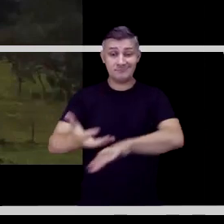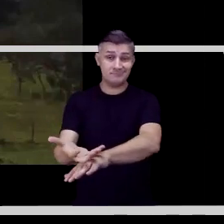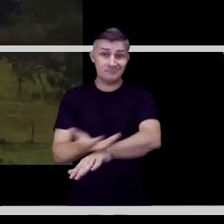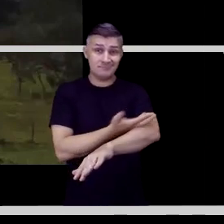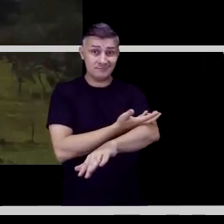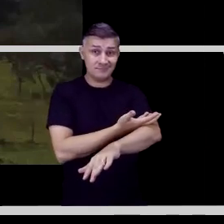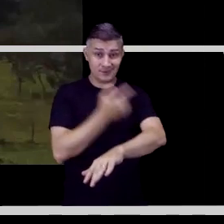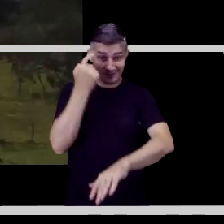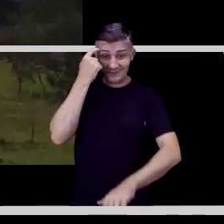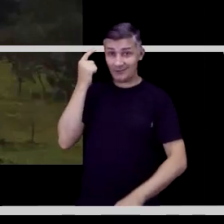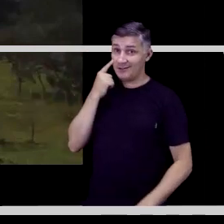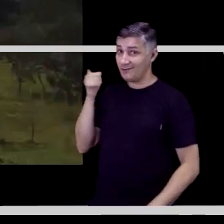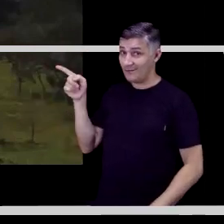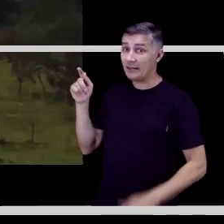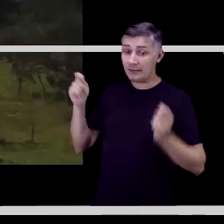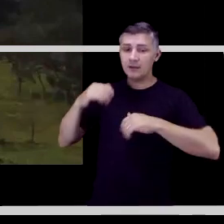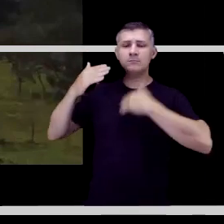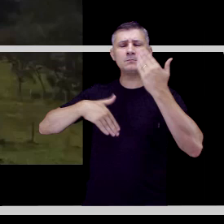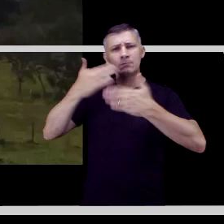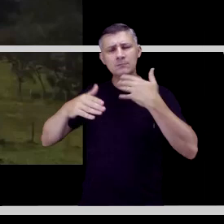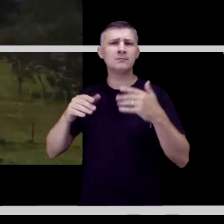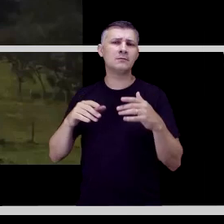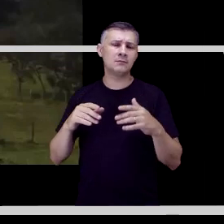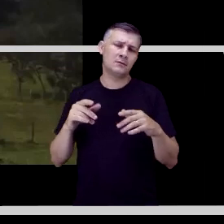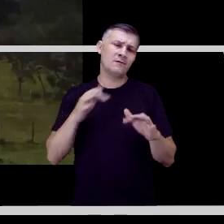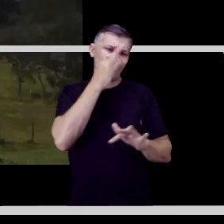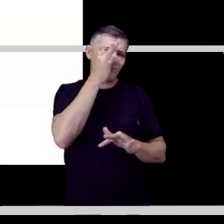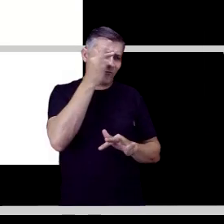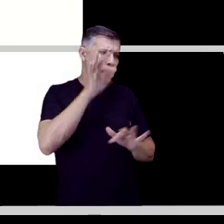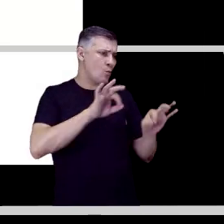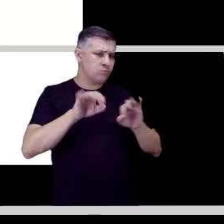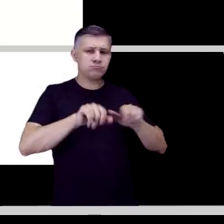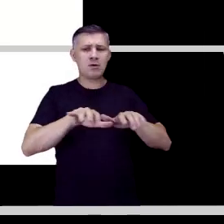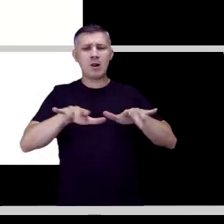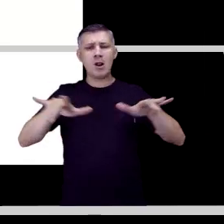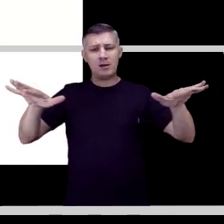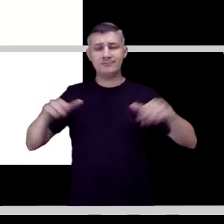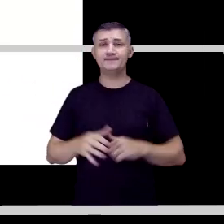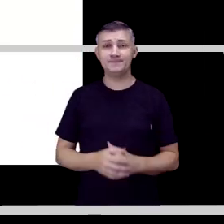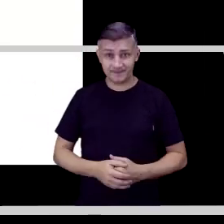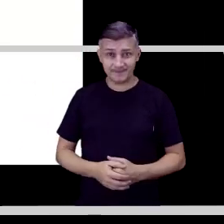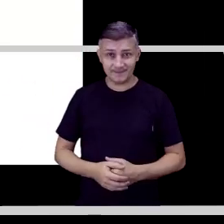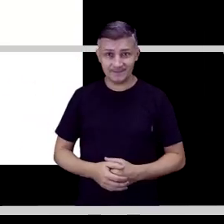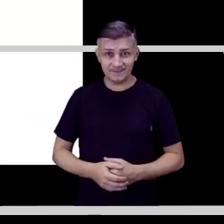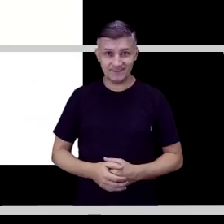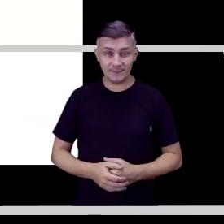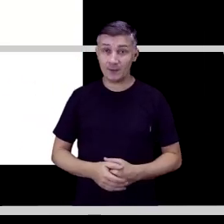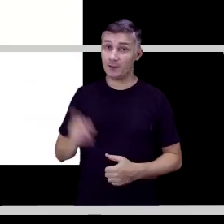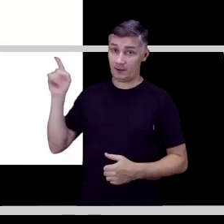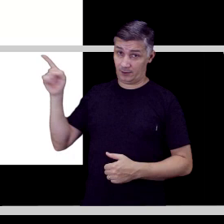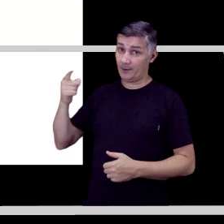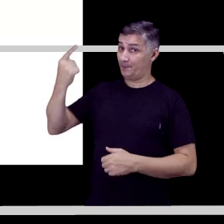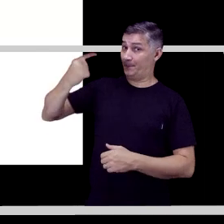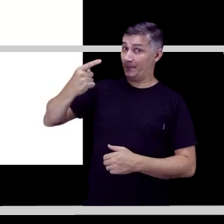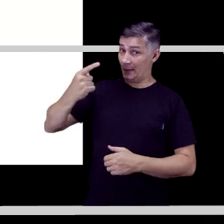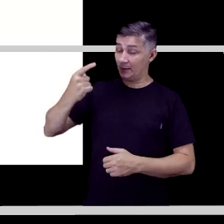aqui já era pasto. Depois conformado com o jardim, que o parque cresce, né? Então,